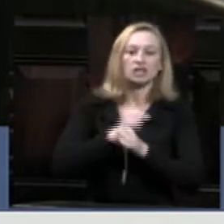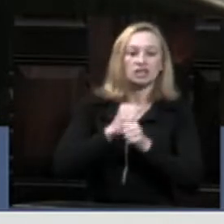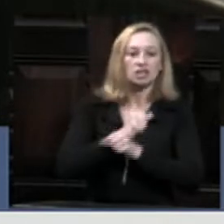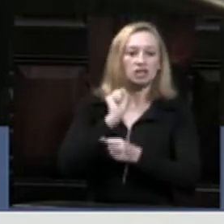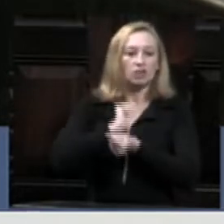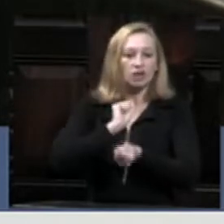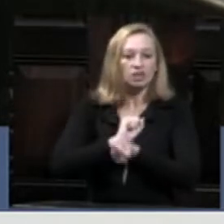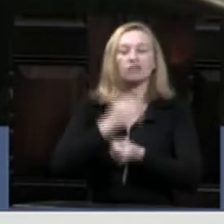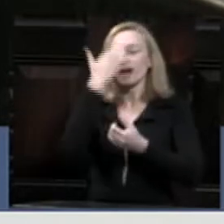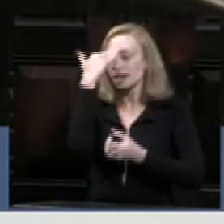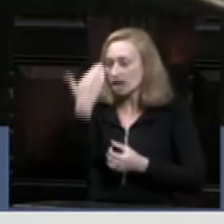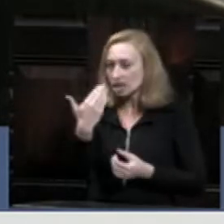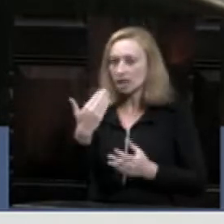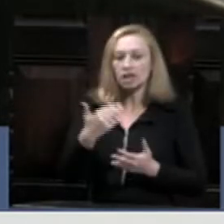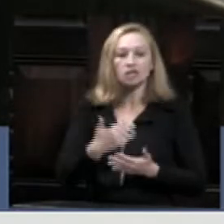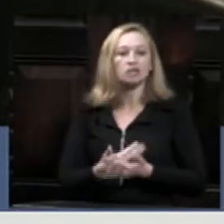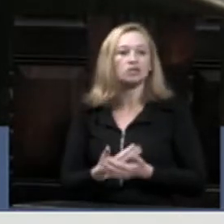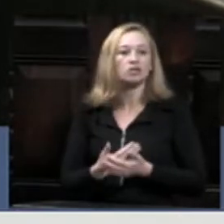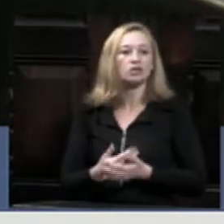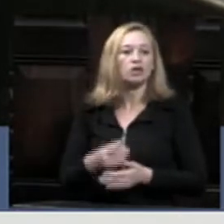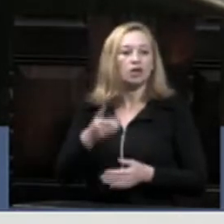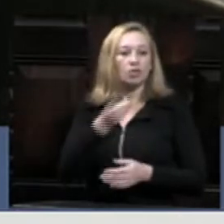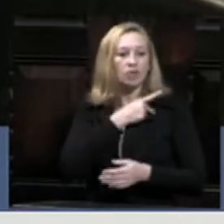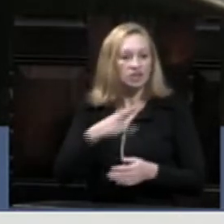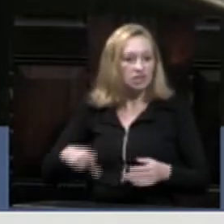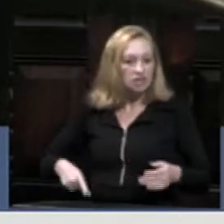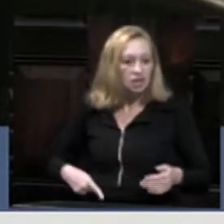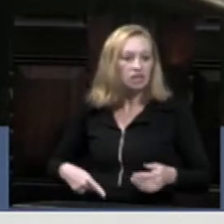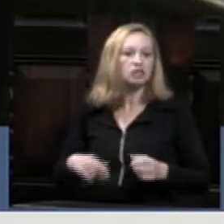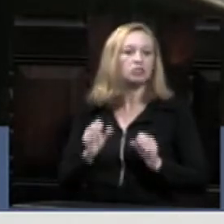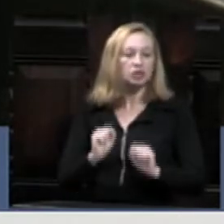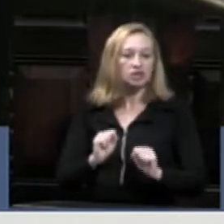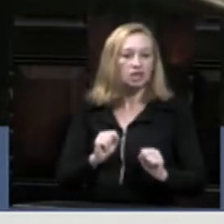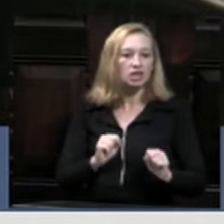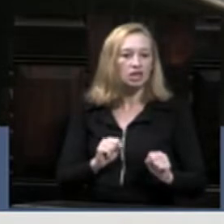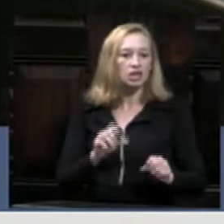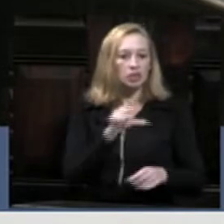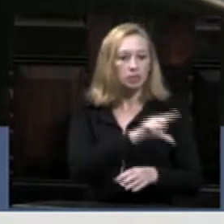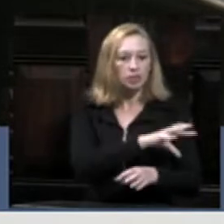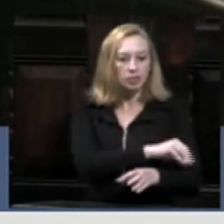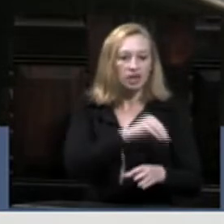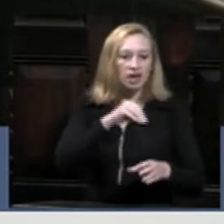a compreensão da presidência de colocá-lo pelo menos para votar, que é